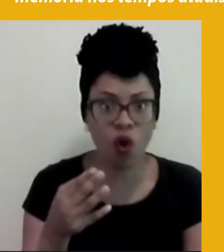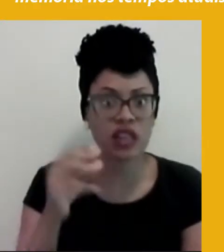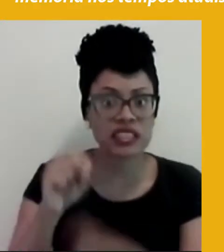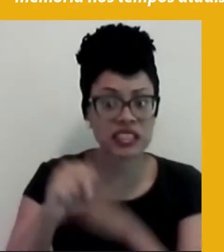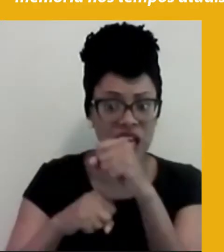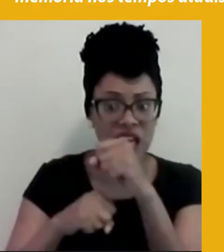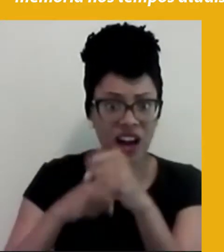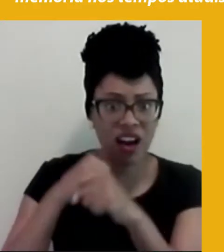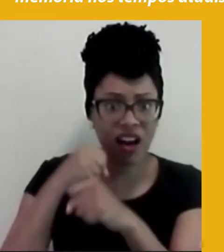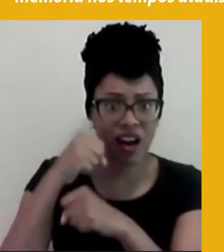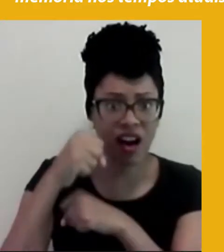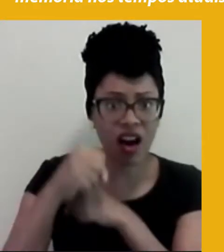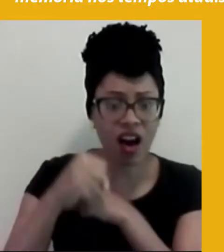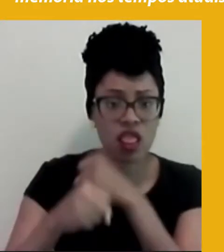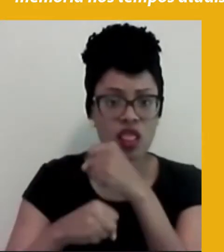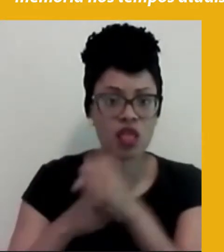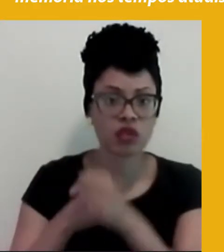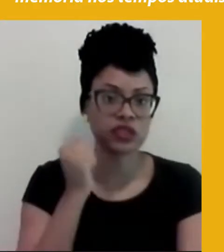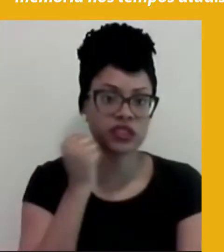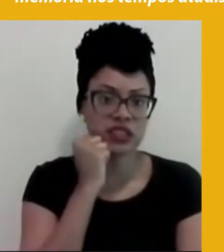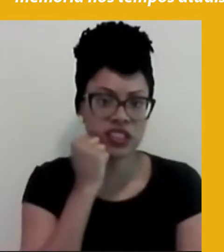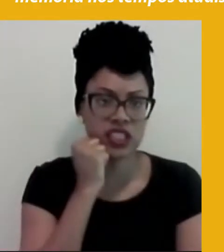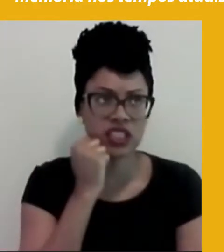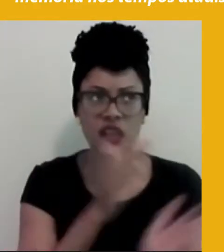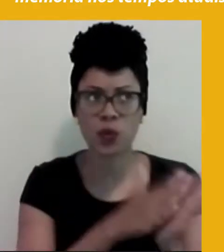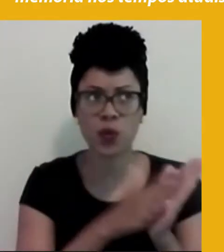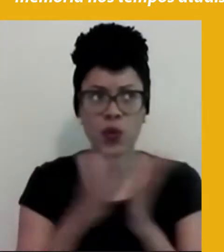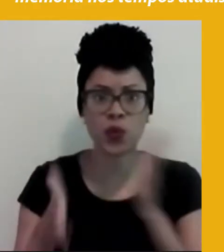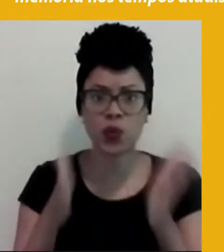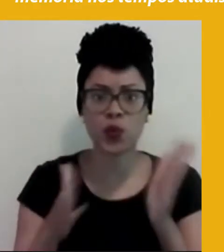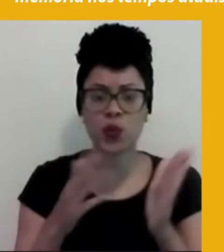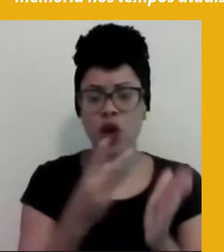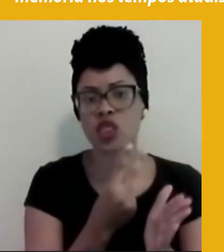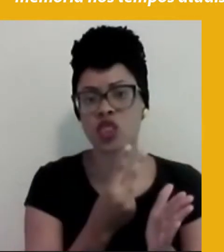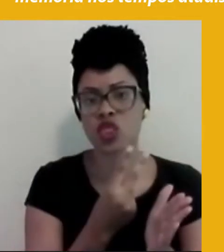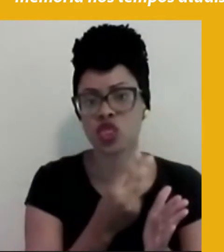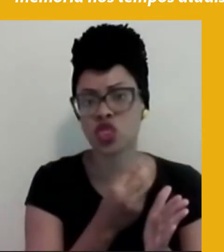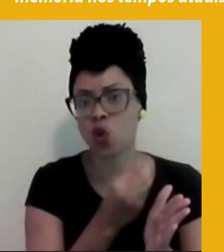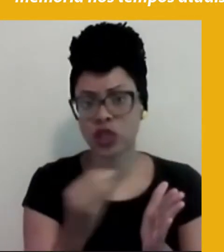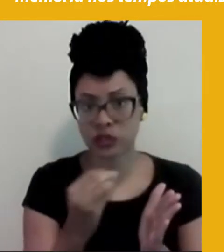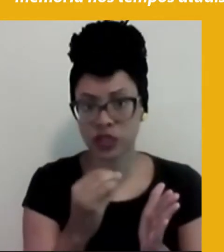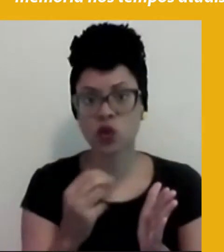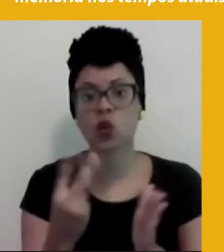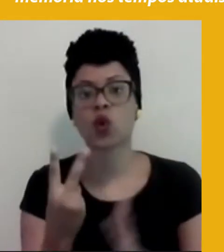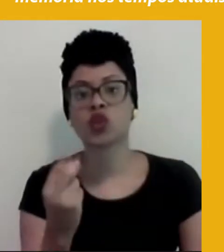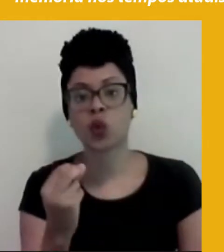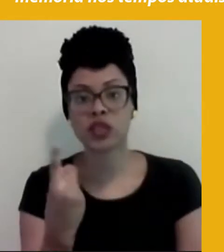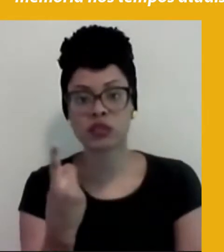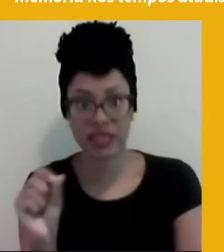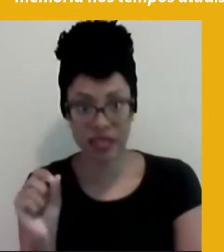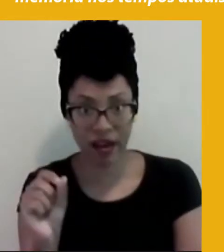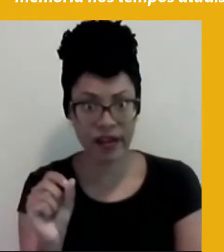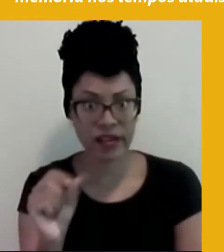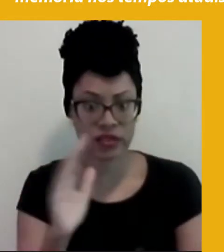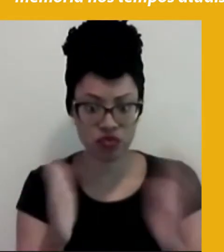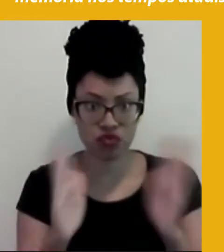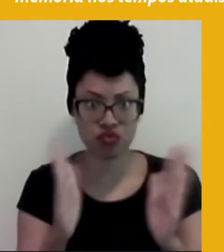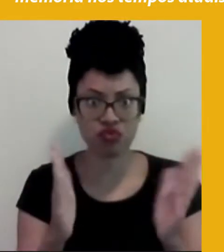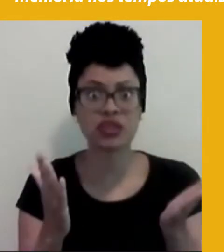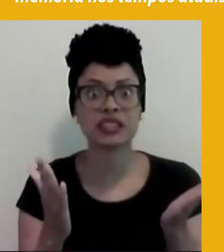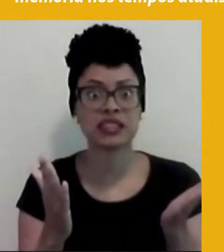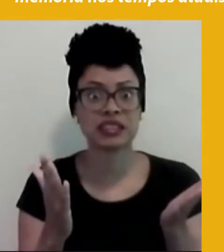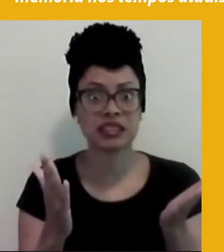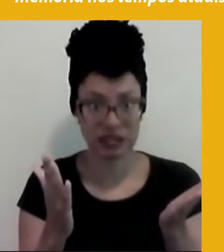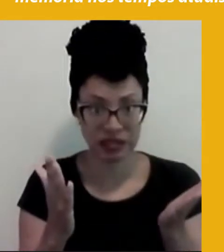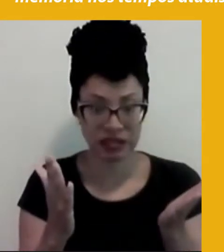de 4 vezes entre o ano 2000 e 2010. De lá para cá, a gente andou para trás a mesma quantidade. A gente agora está gastando